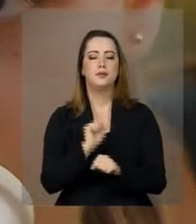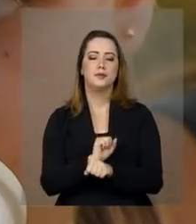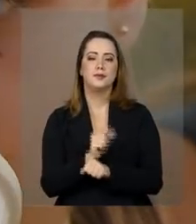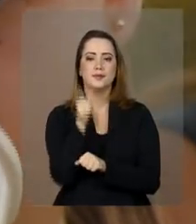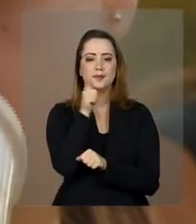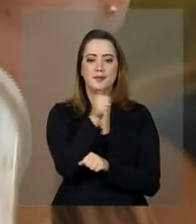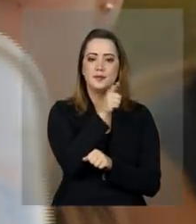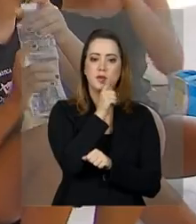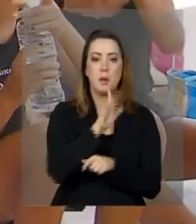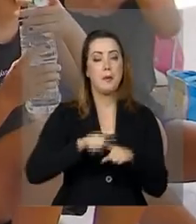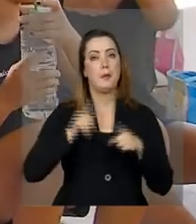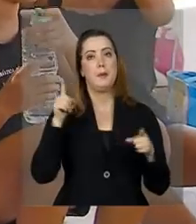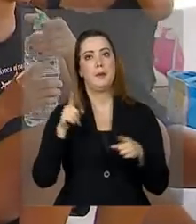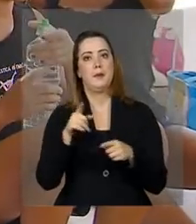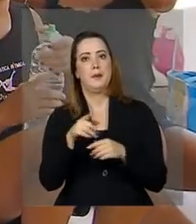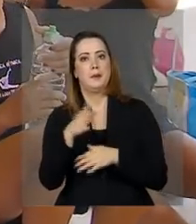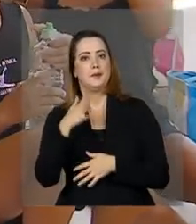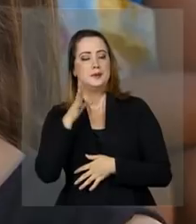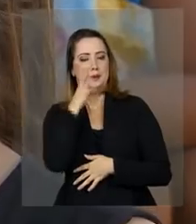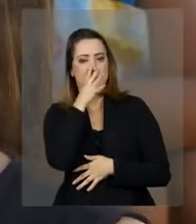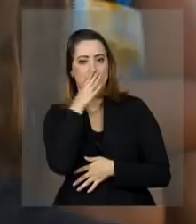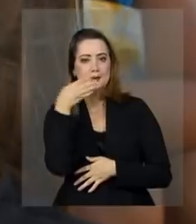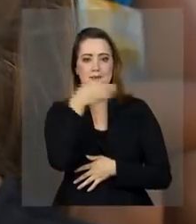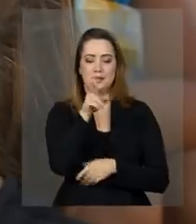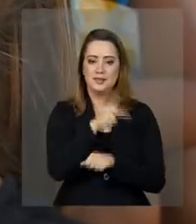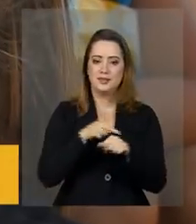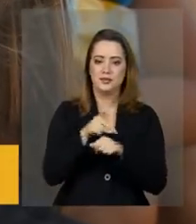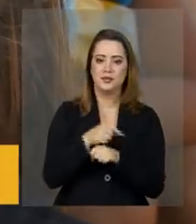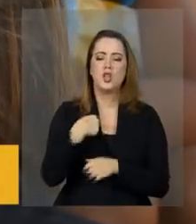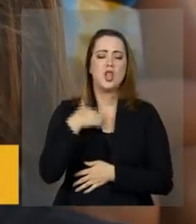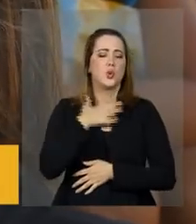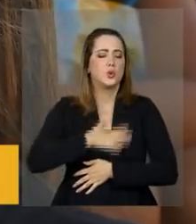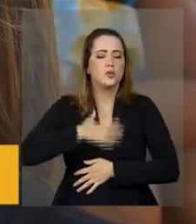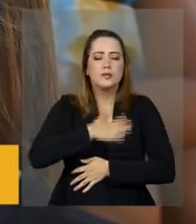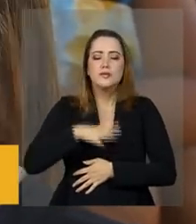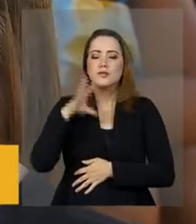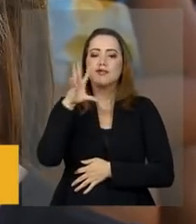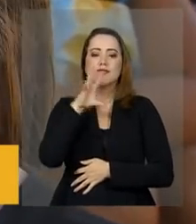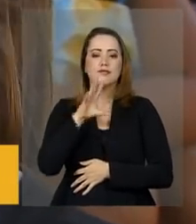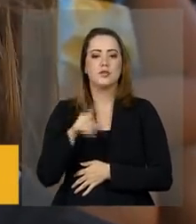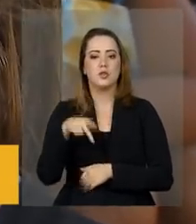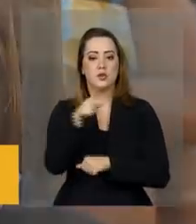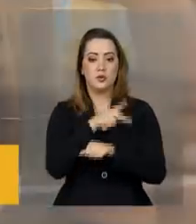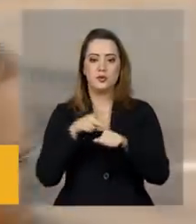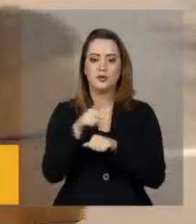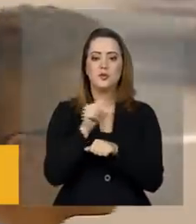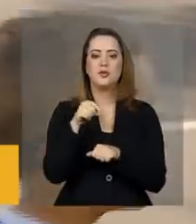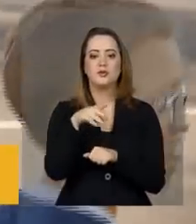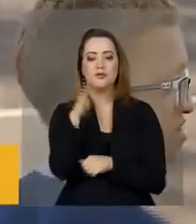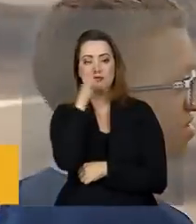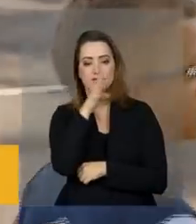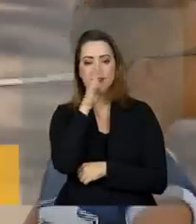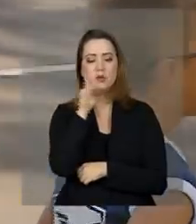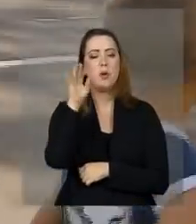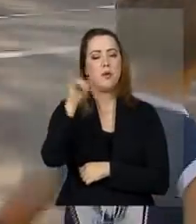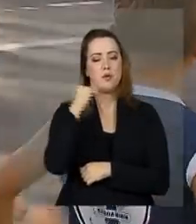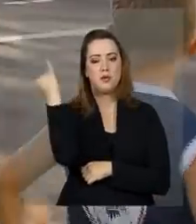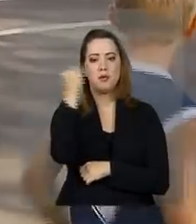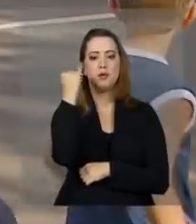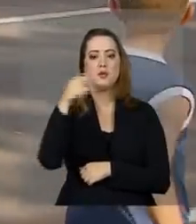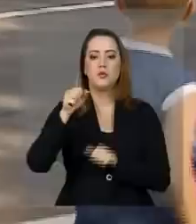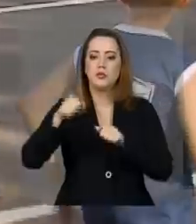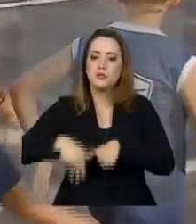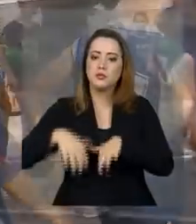a admiração e o carinho pelo país não param. Eu gosto muito do meu país, eu acho ele muito legal, então eu acho muito importante estar desfilando.